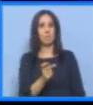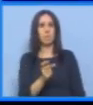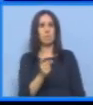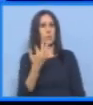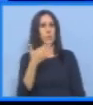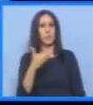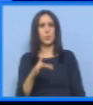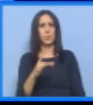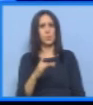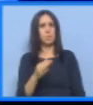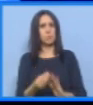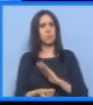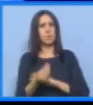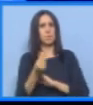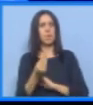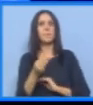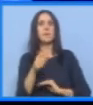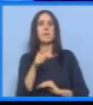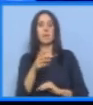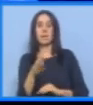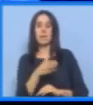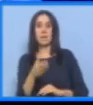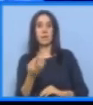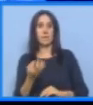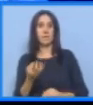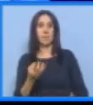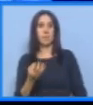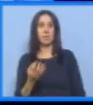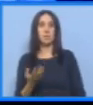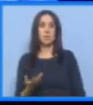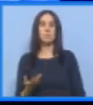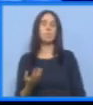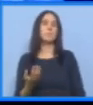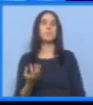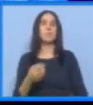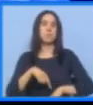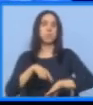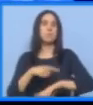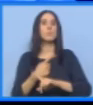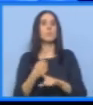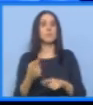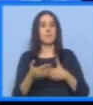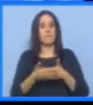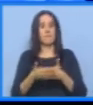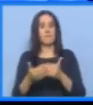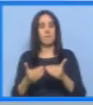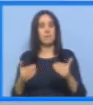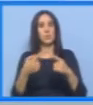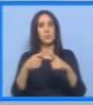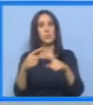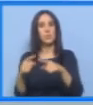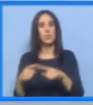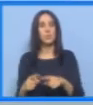extraordinário. Nesta fase que durou, naturalmente, porque teve essas diversas fases da organização do